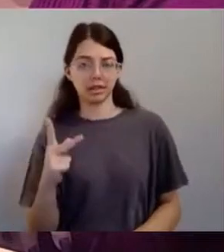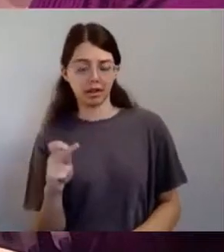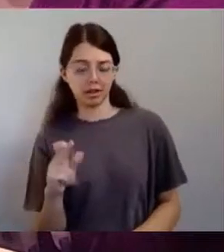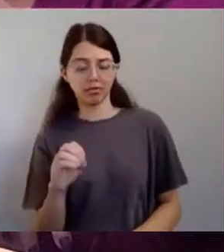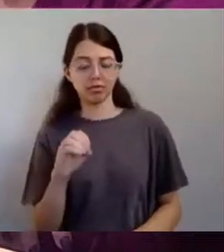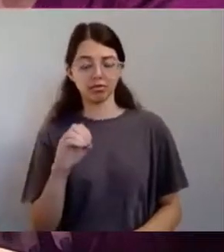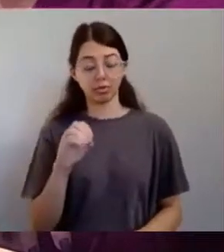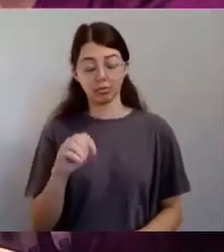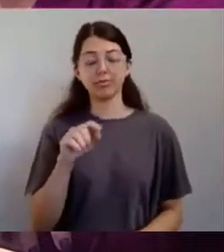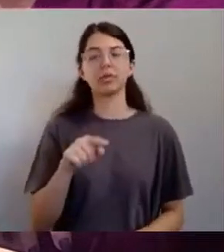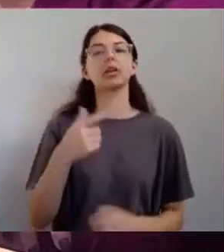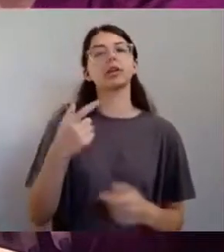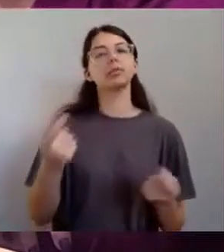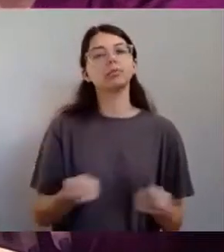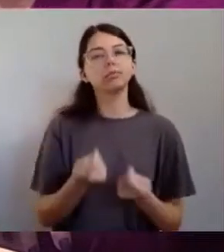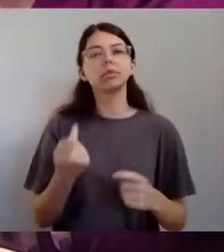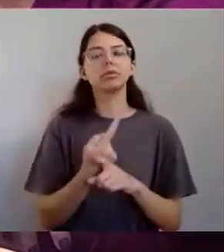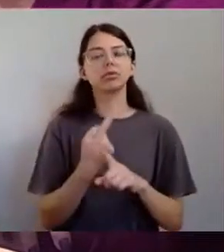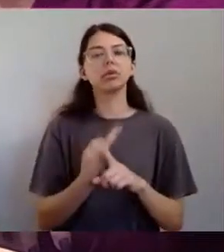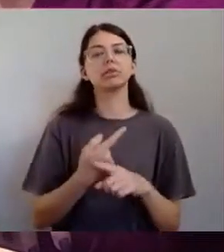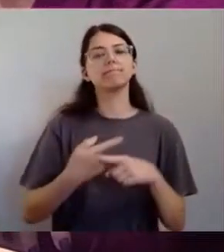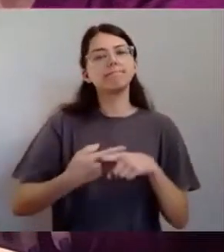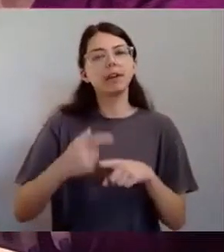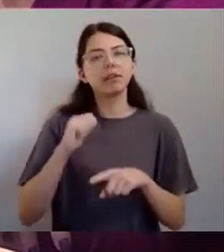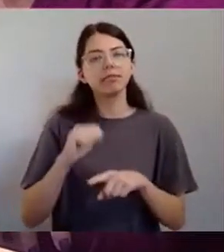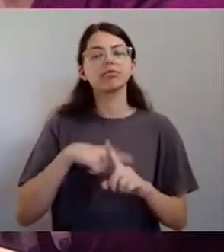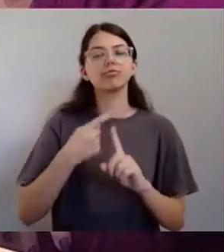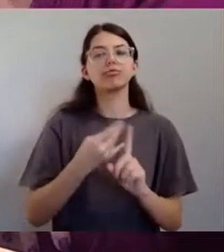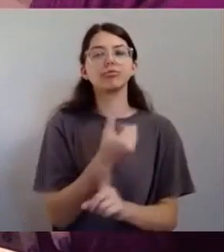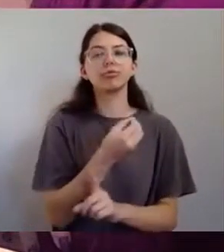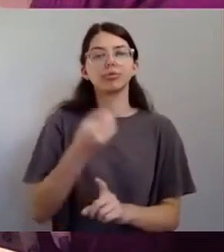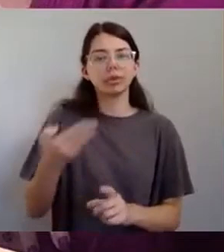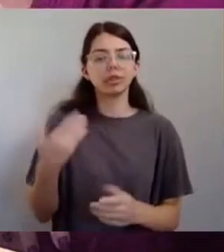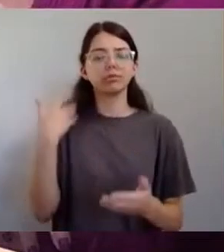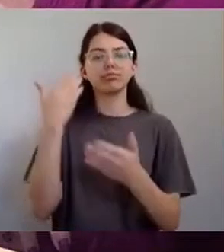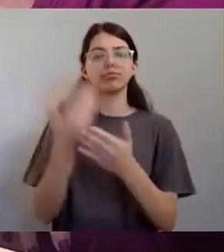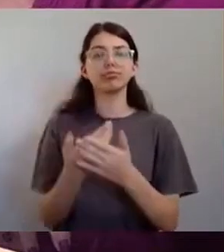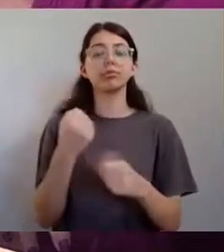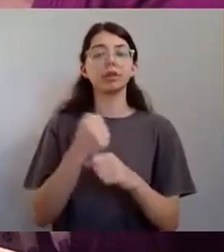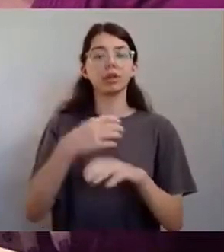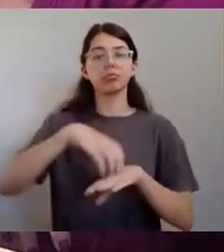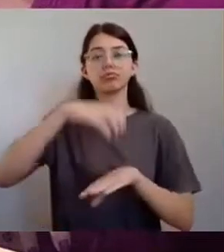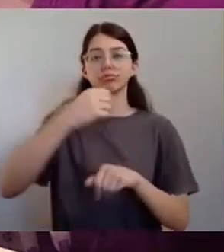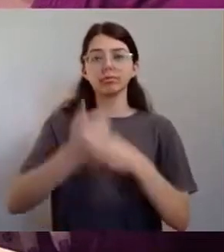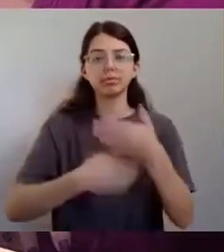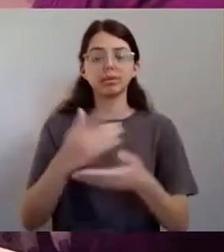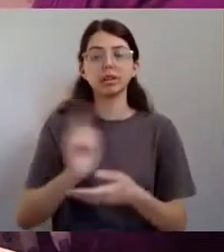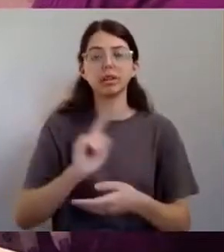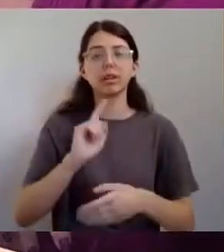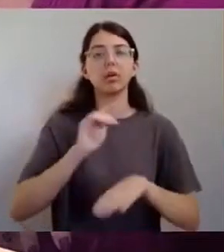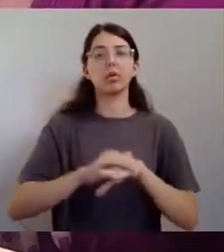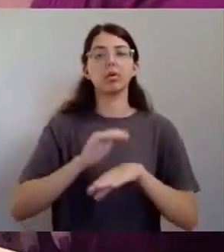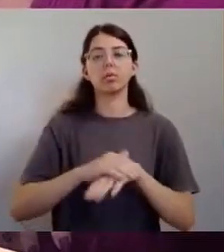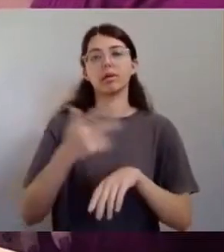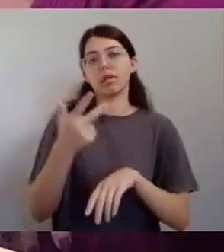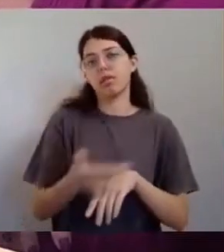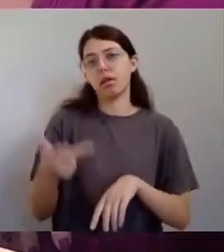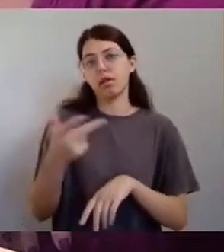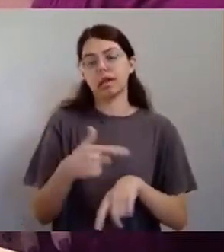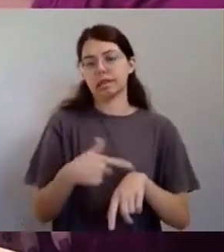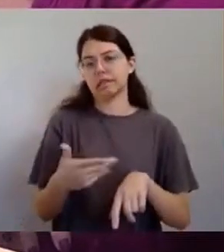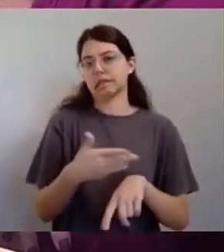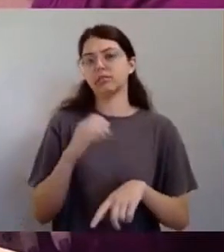desde 2007, com a aprovação do loteamento que não avançou na altura por dificuldades do tempo da Troika. Seguindo-se